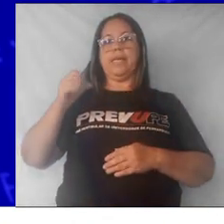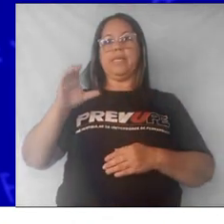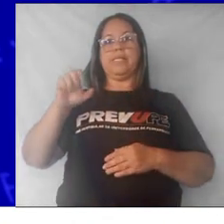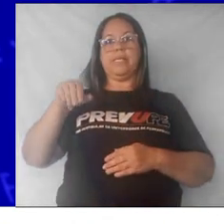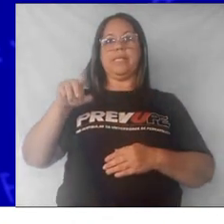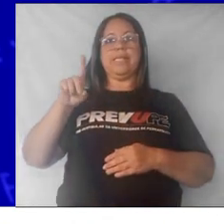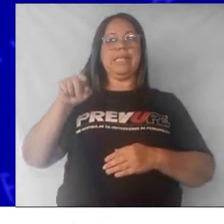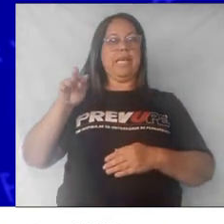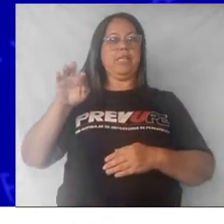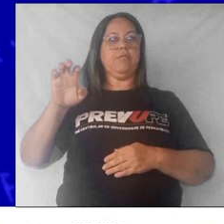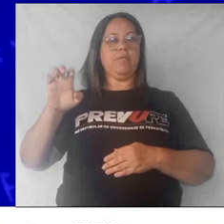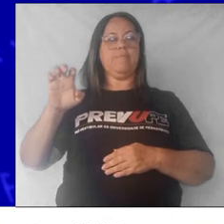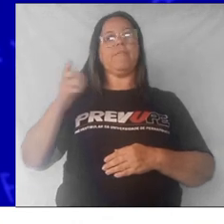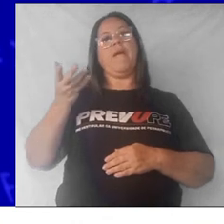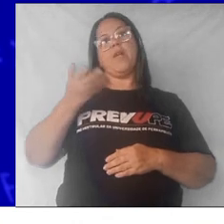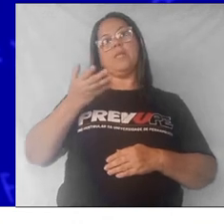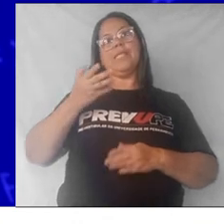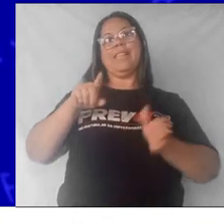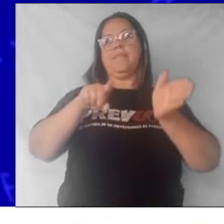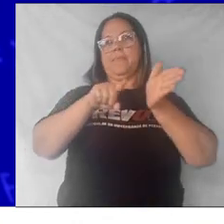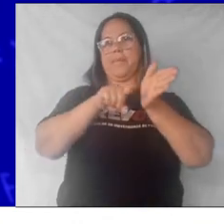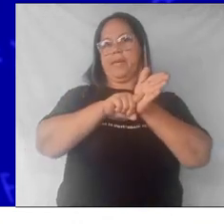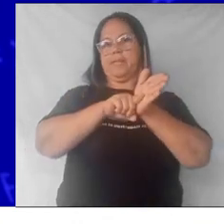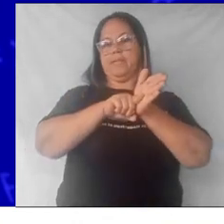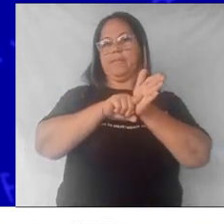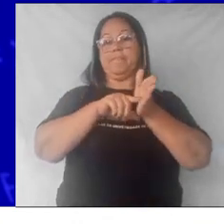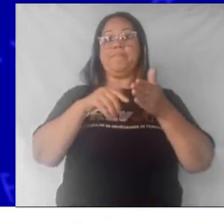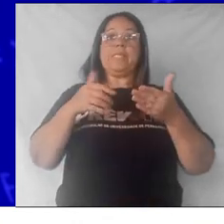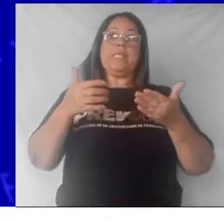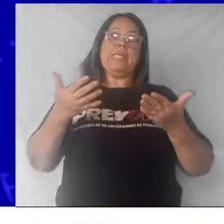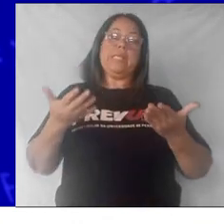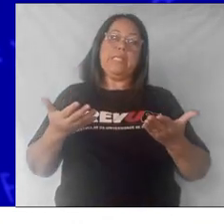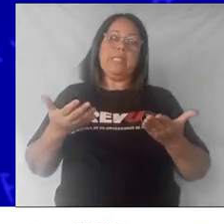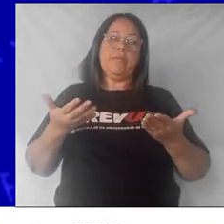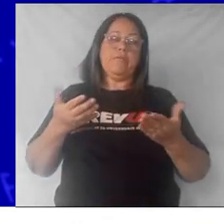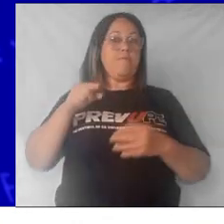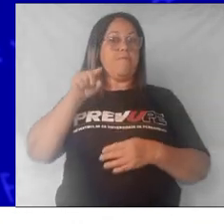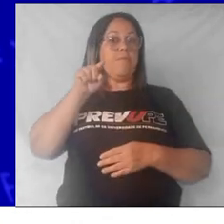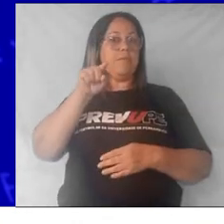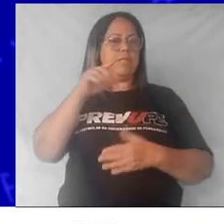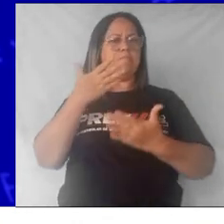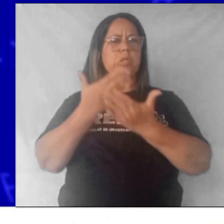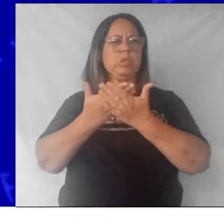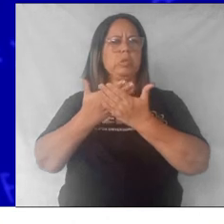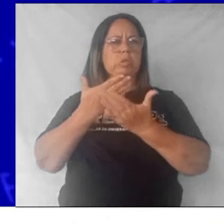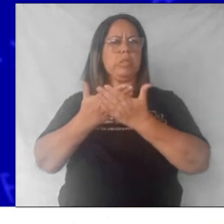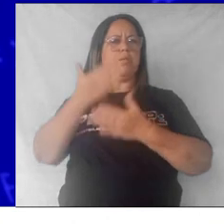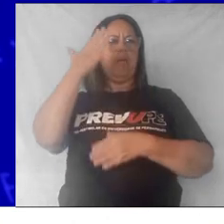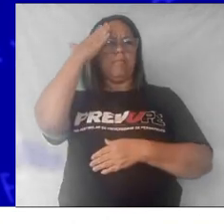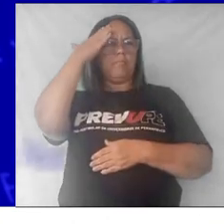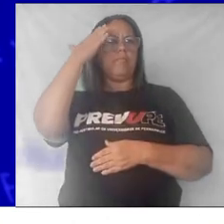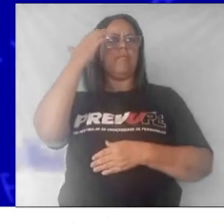de uma velocidade negativa. Uma vez que o fera, o estudante,